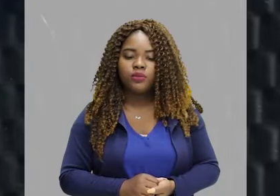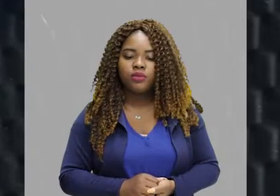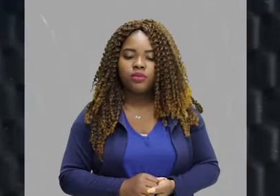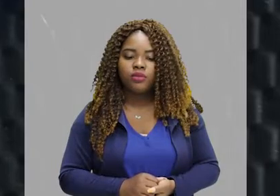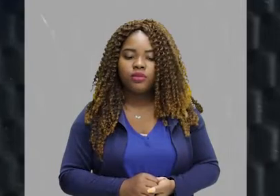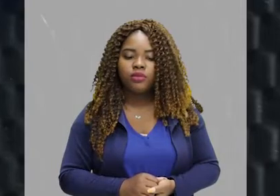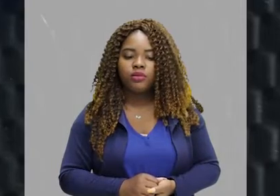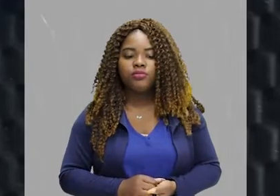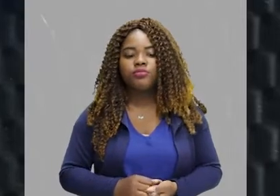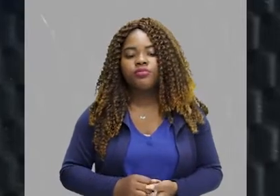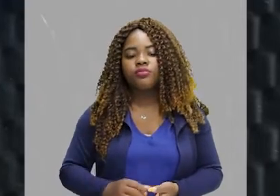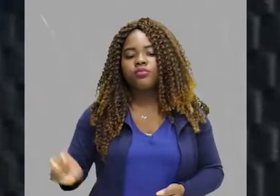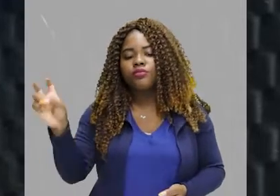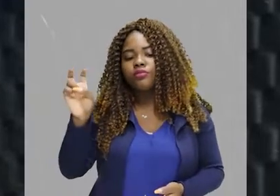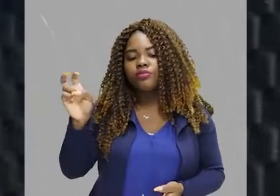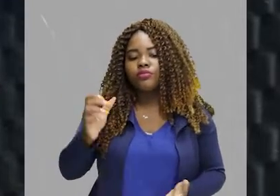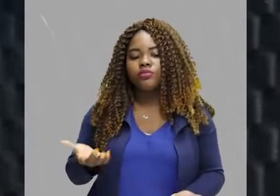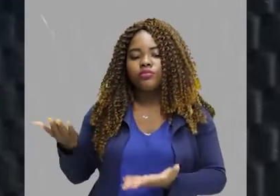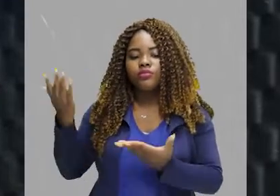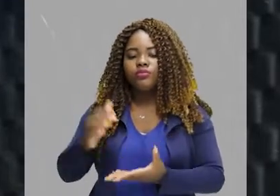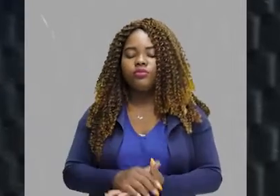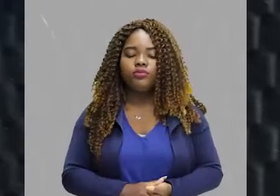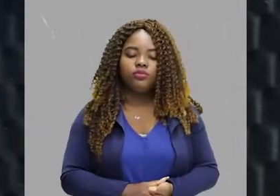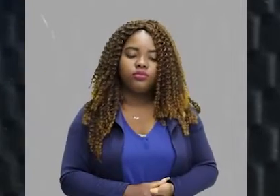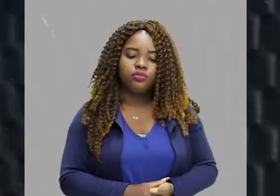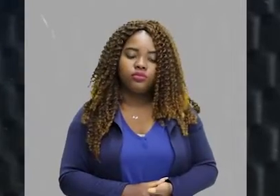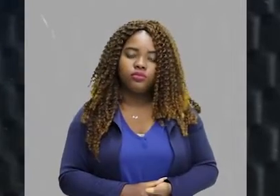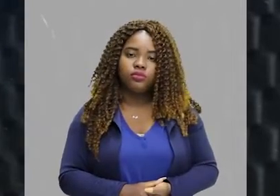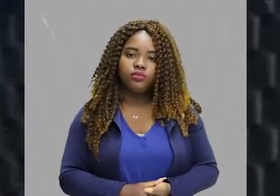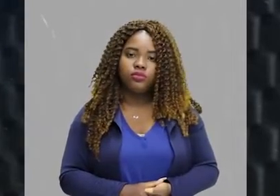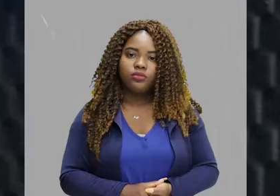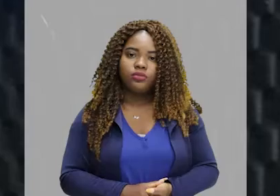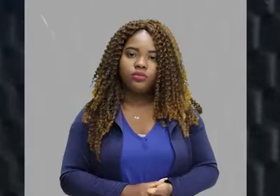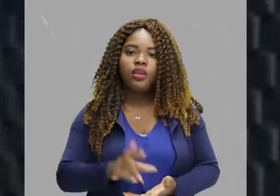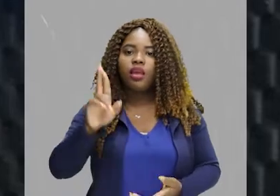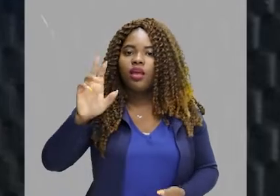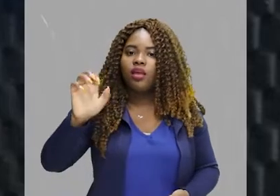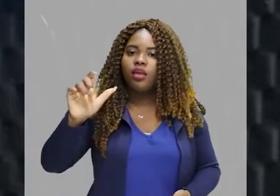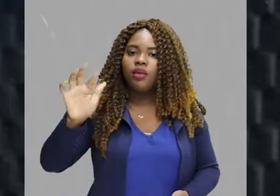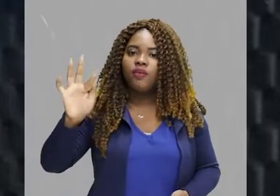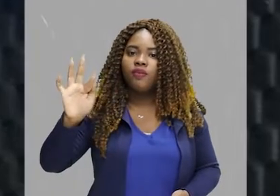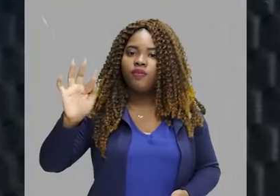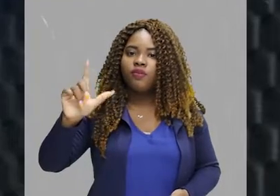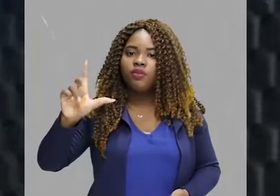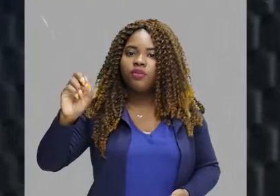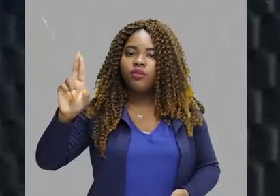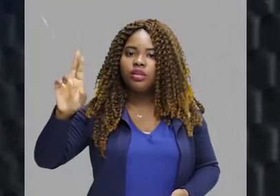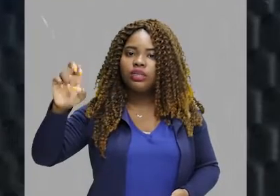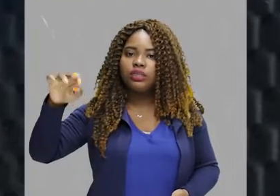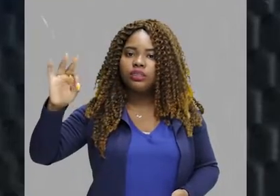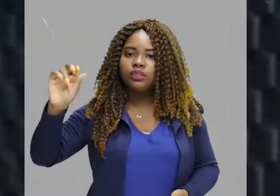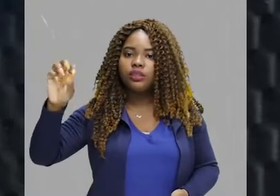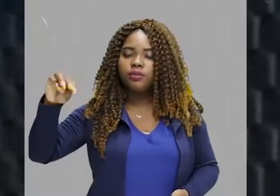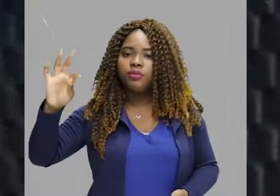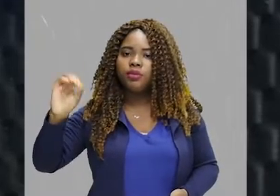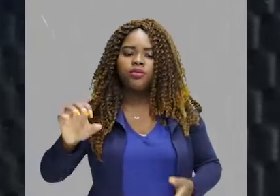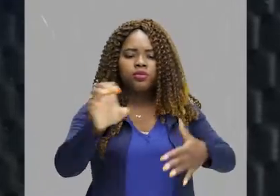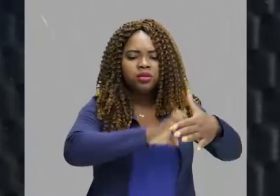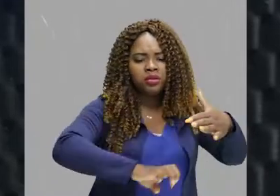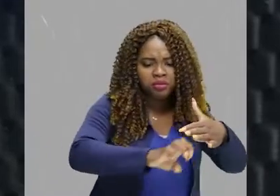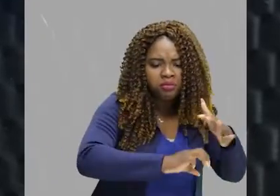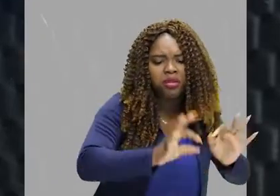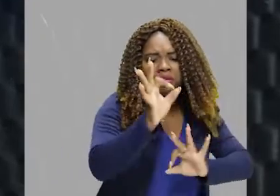Reflorestamento, que são atitudes que você consegue empreender tanto individualmente quanto coletivamente, quanto também empresas fazem isso,